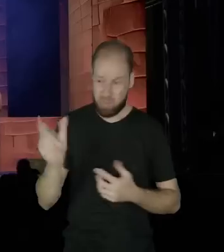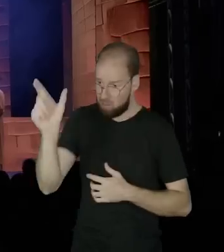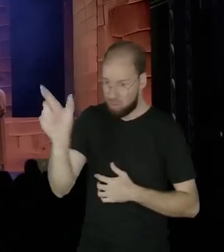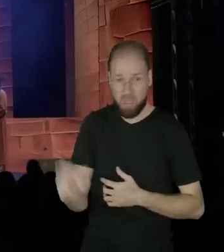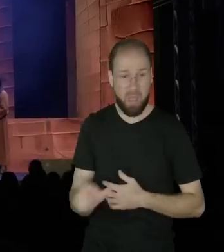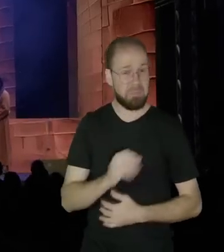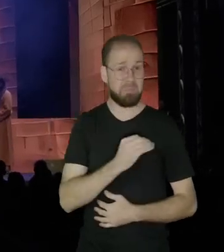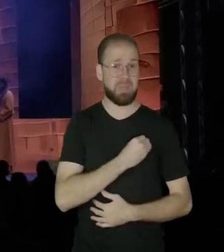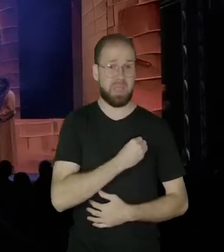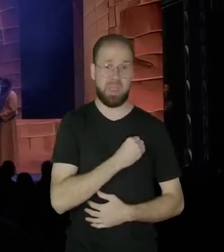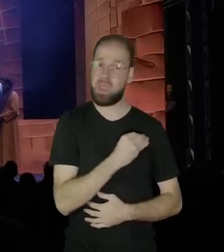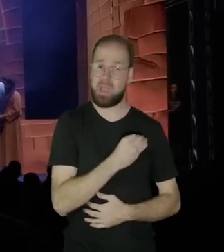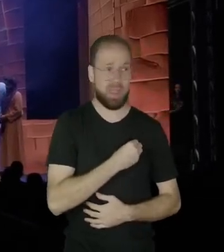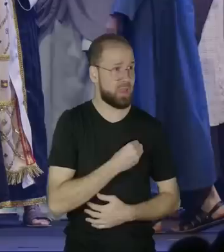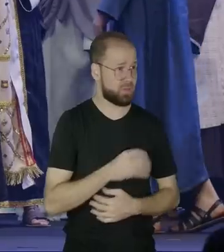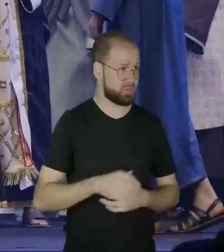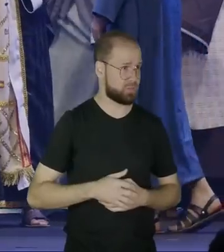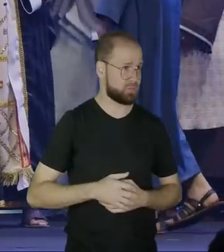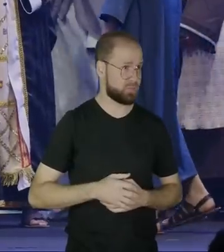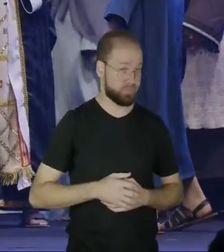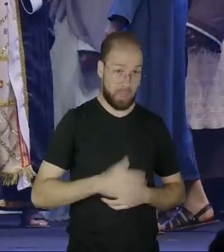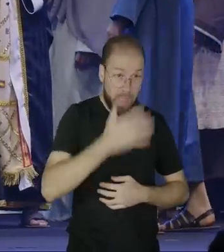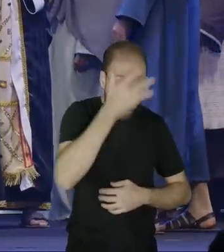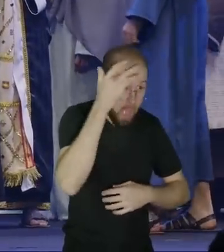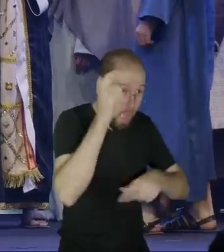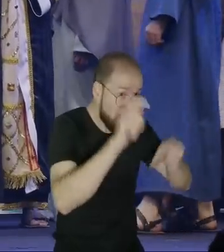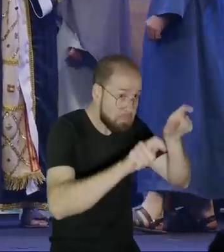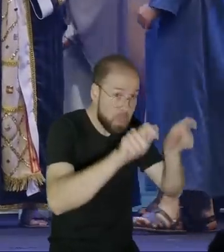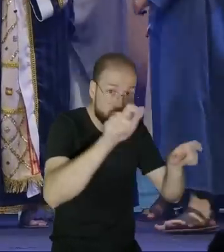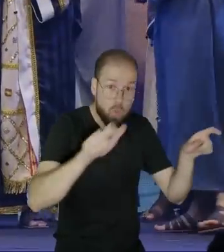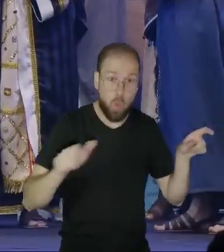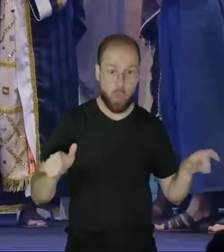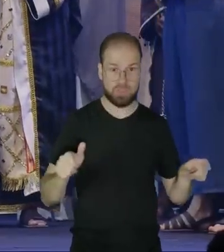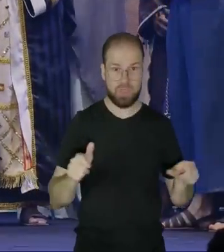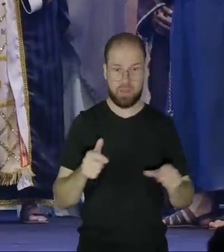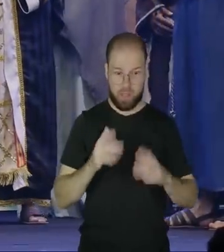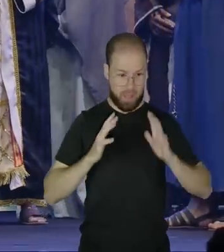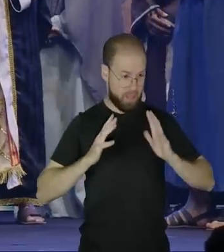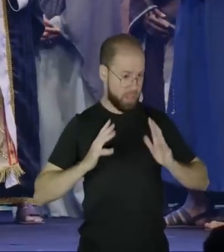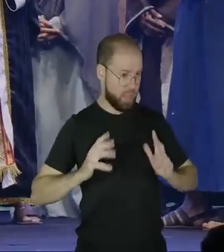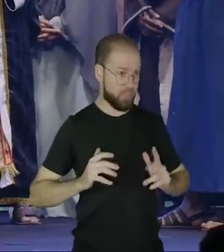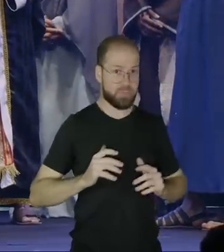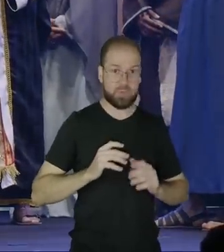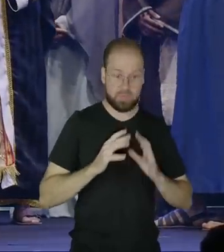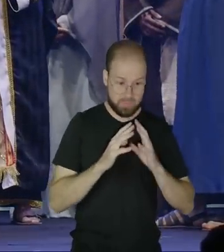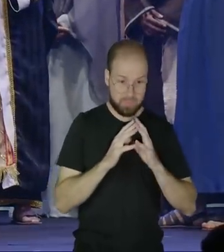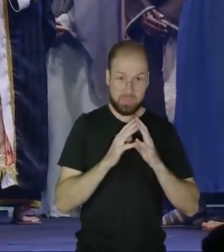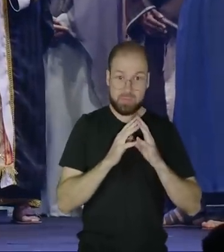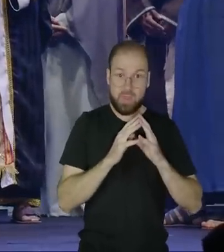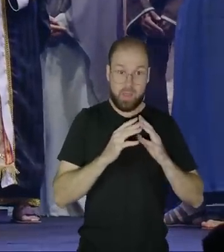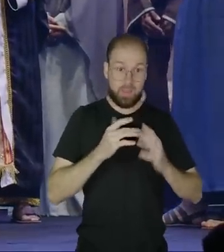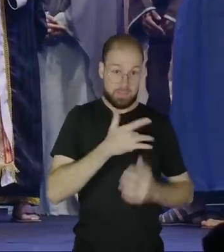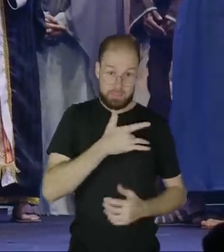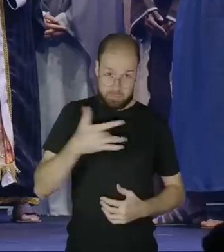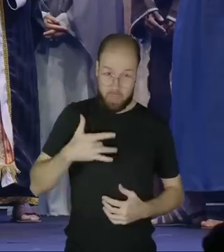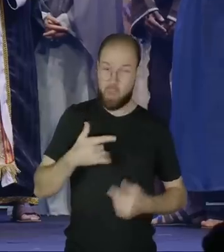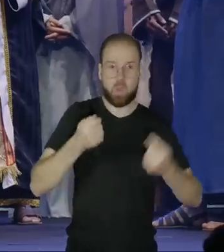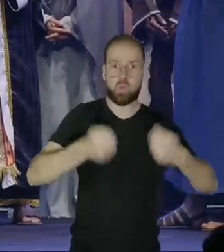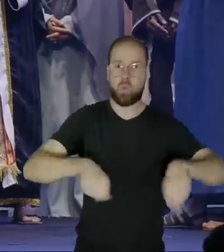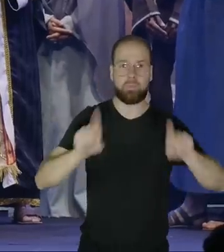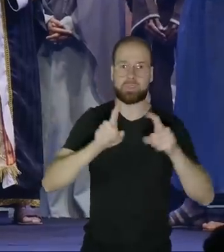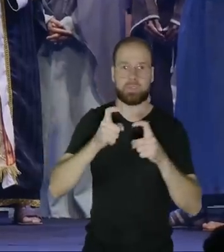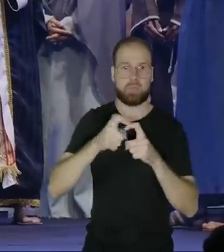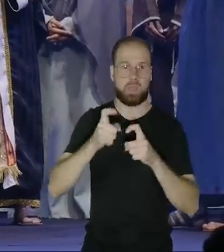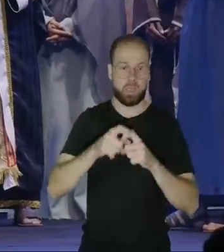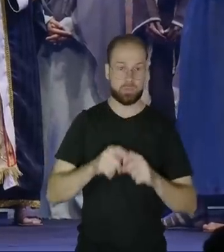pecadora. Os sãos não necessitam de médico, mas sim os que estão doentes. Eu não vim